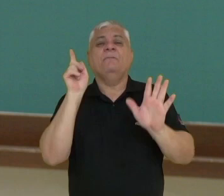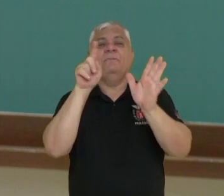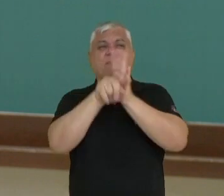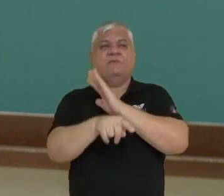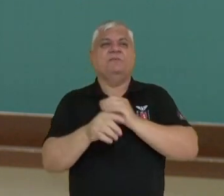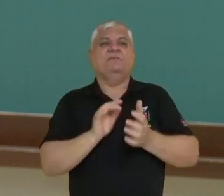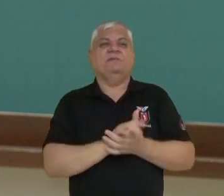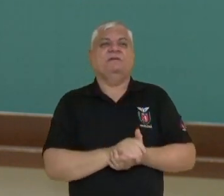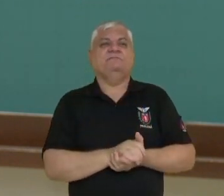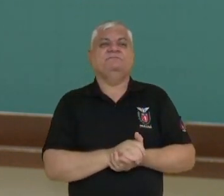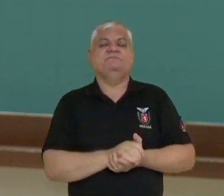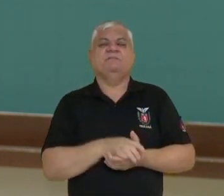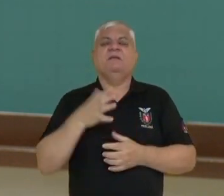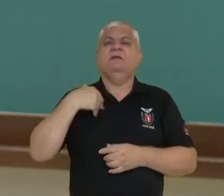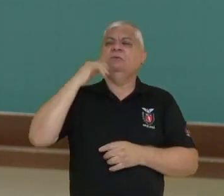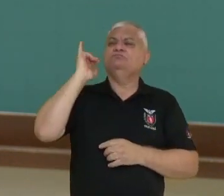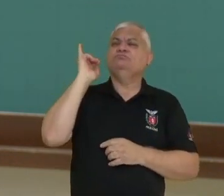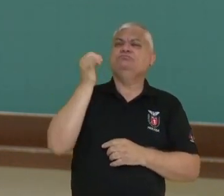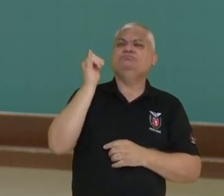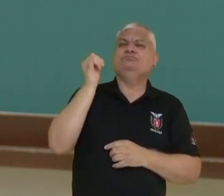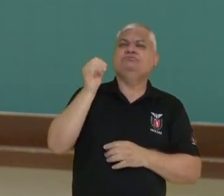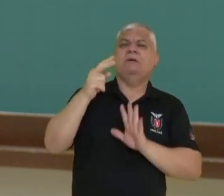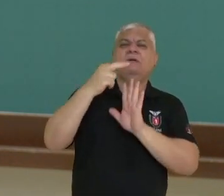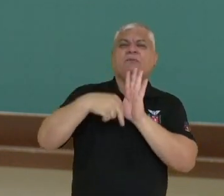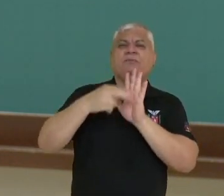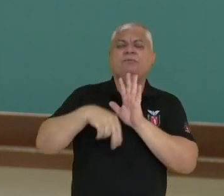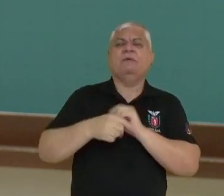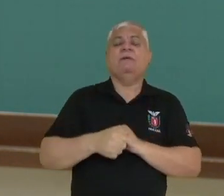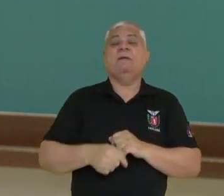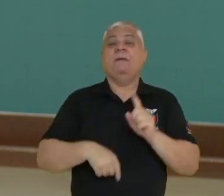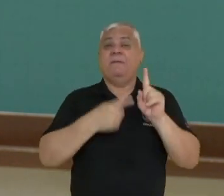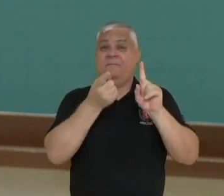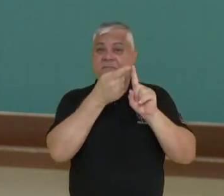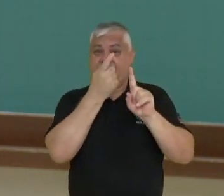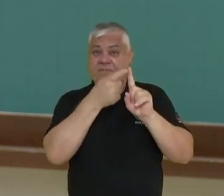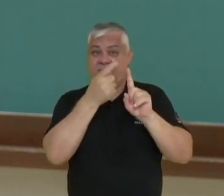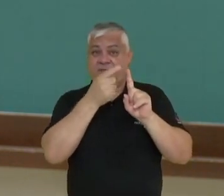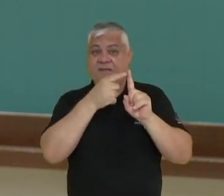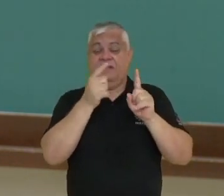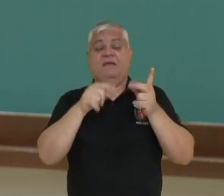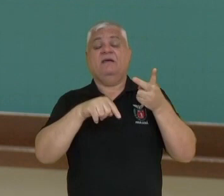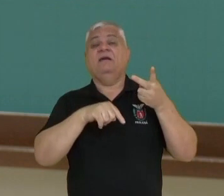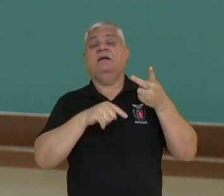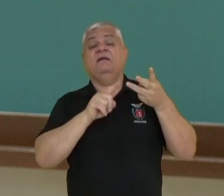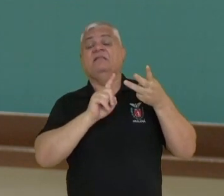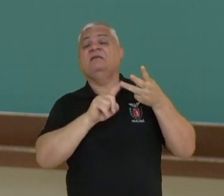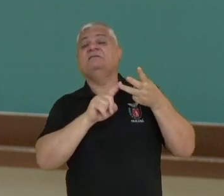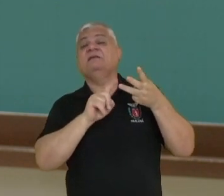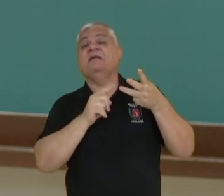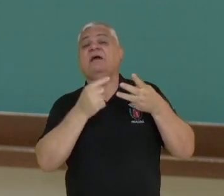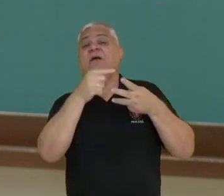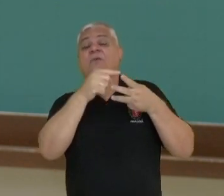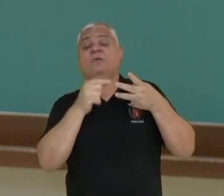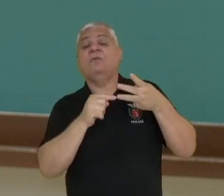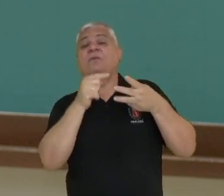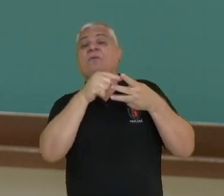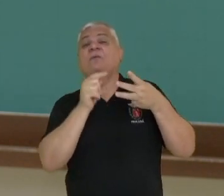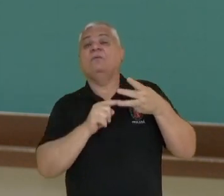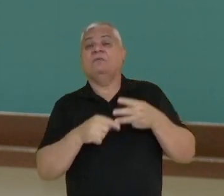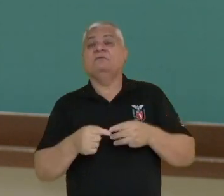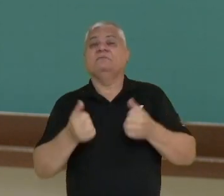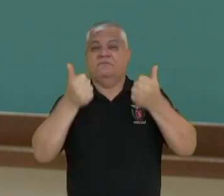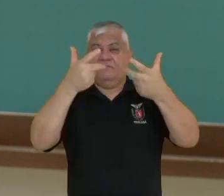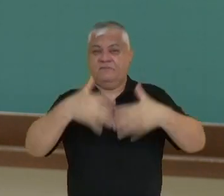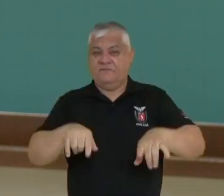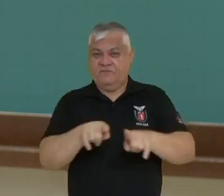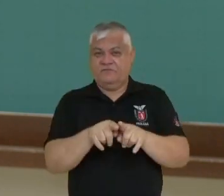a seguinte: o caso lido é narrado em primeira ou terceira pessoa? Eu quero que você explique e já